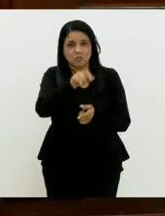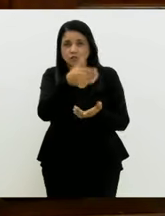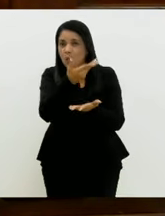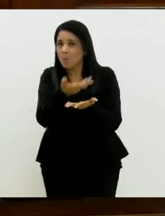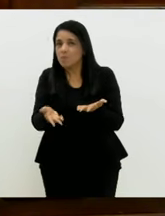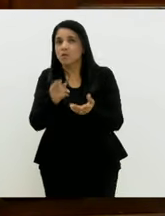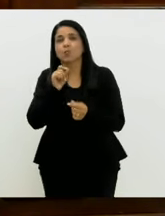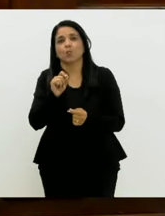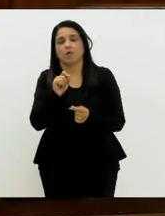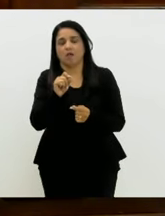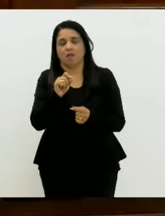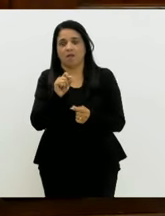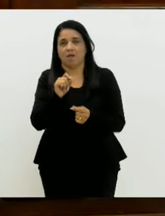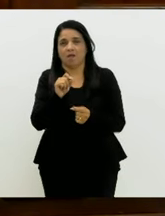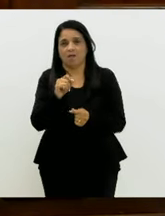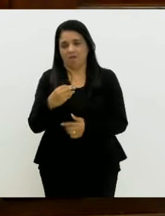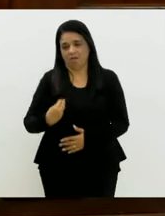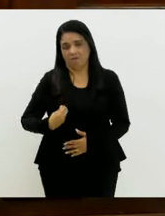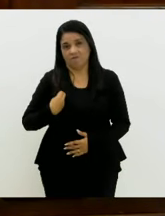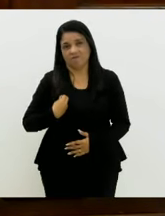que tem, a vida.